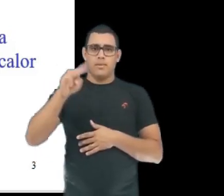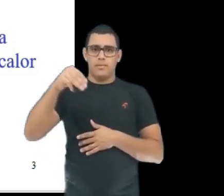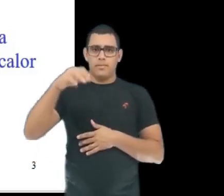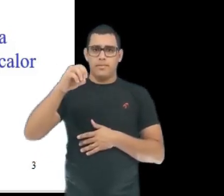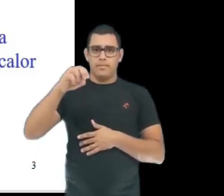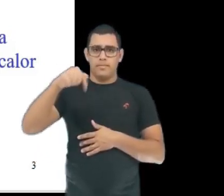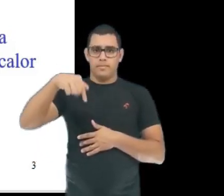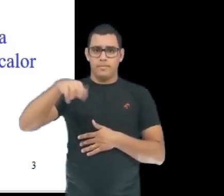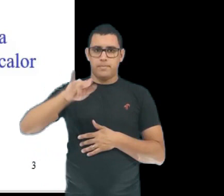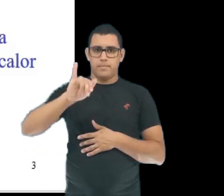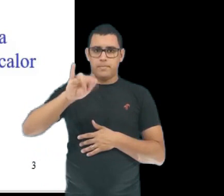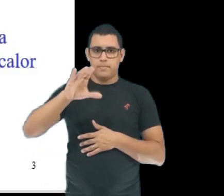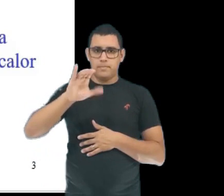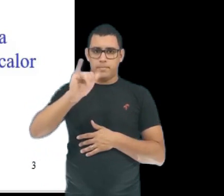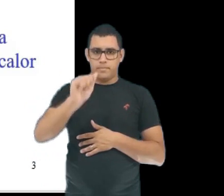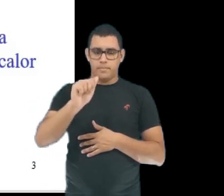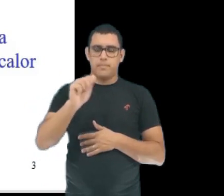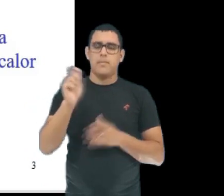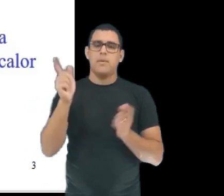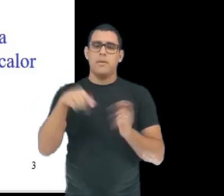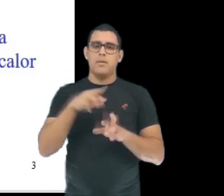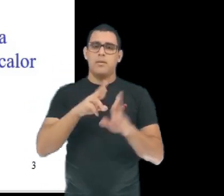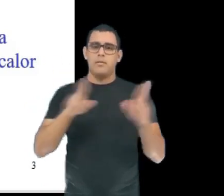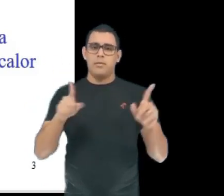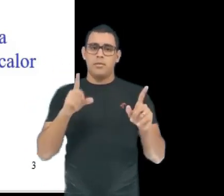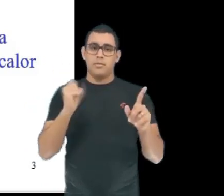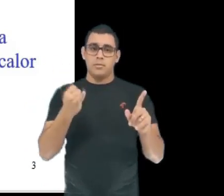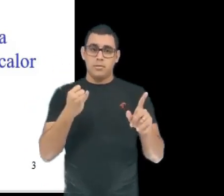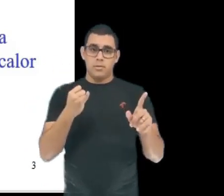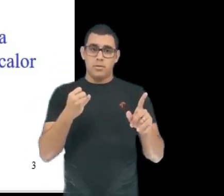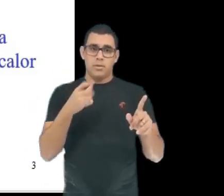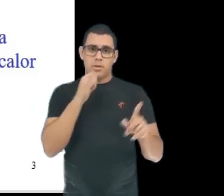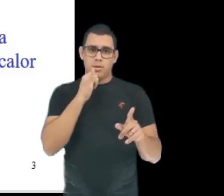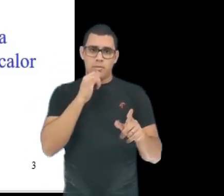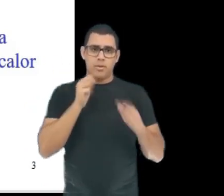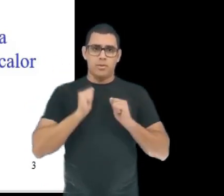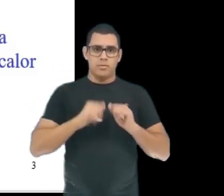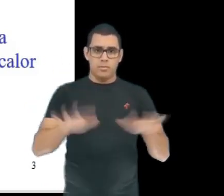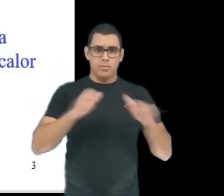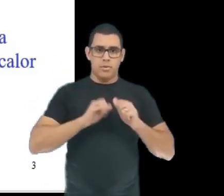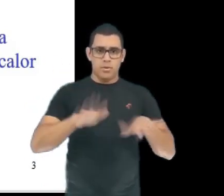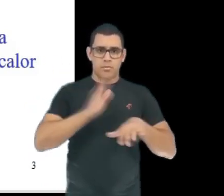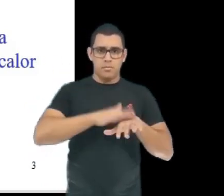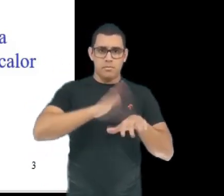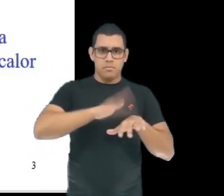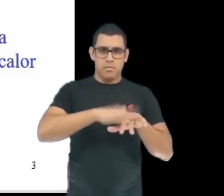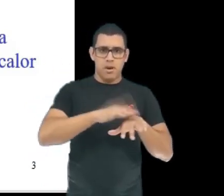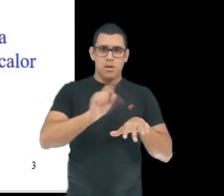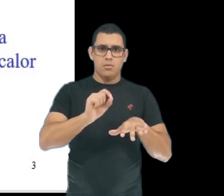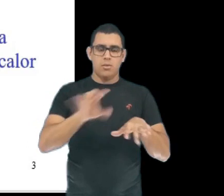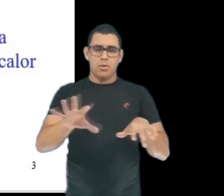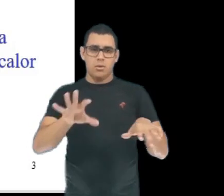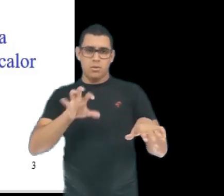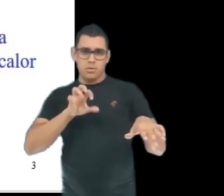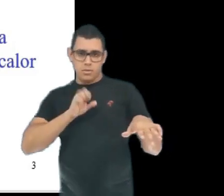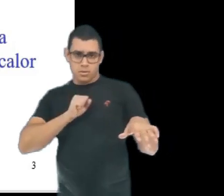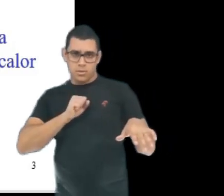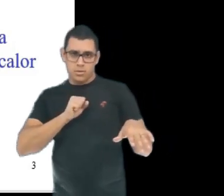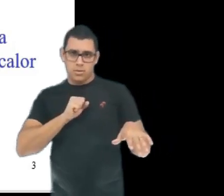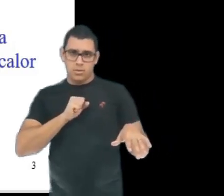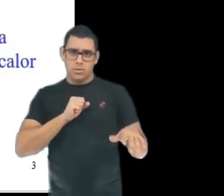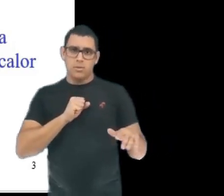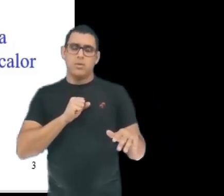vem diferenciar. Se uma reação química ela absorveu mais do que o que liberou, aí ela tem uma